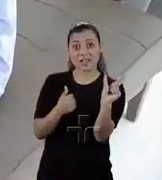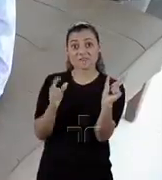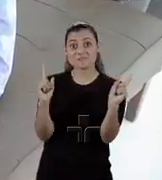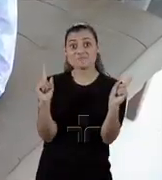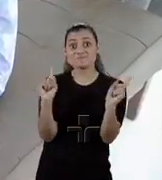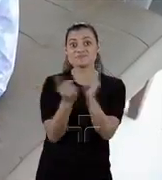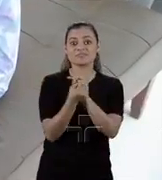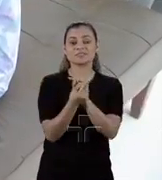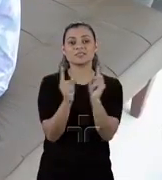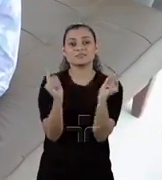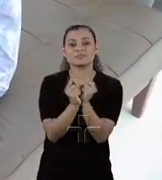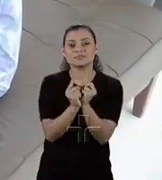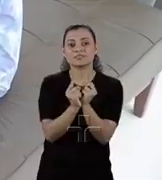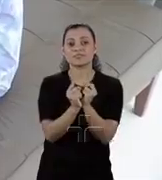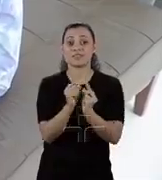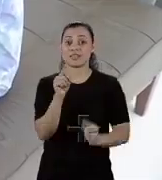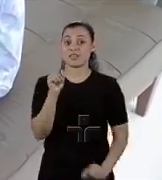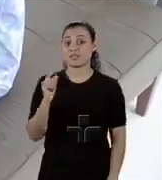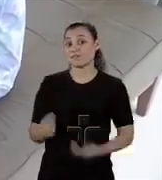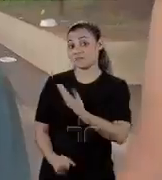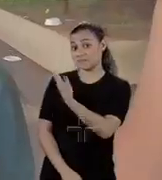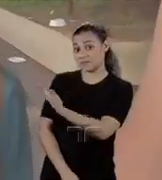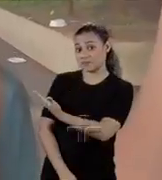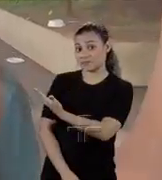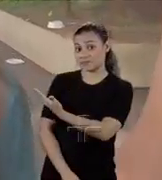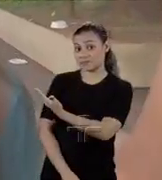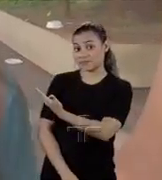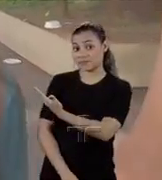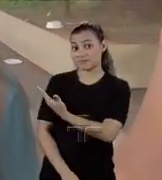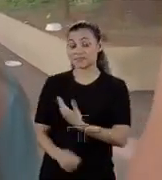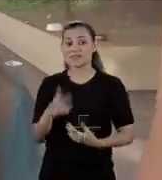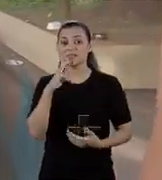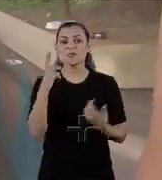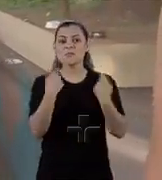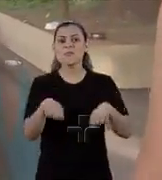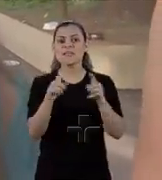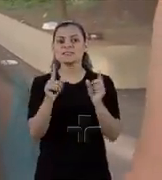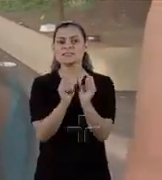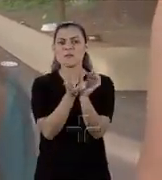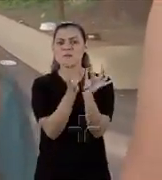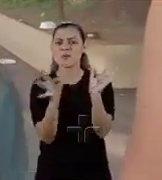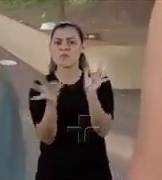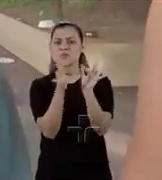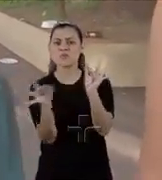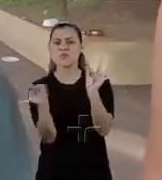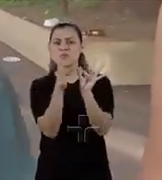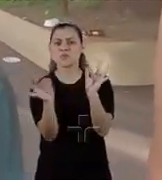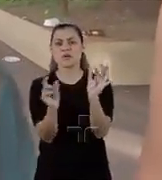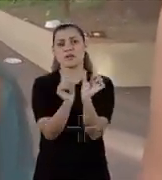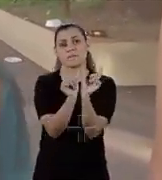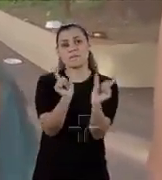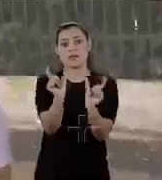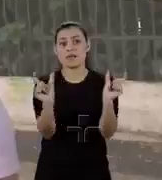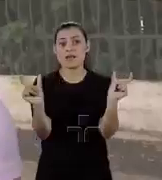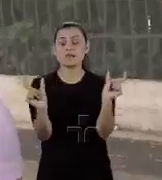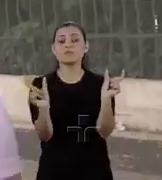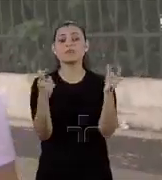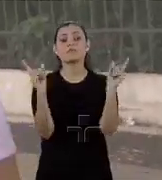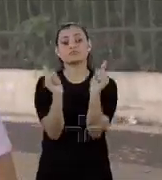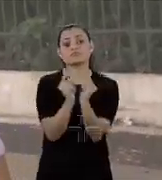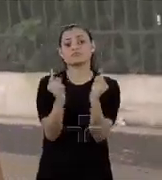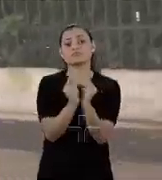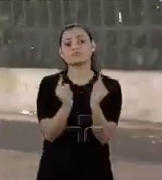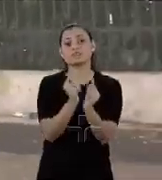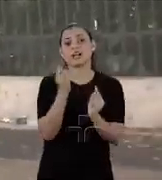abreviações. Você, por exemplo, vira VC. Para você não ficar escrevendo muitas coisas, muitas palavras assim, você abrevia. Acho que é mais